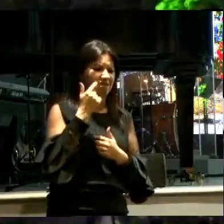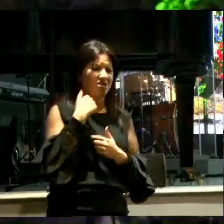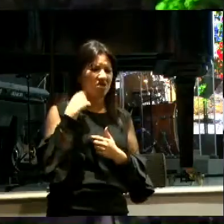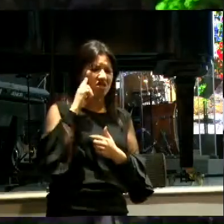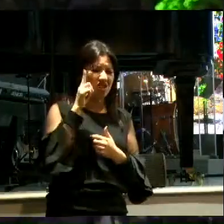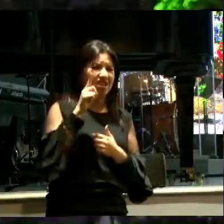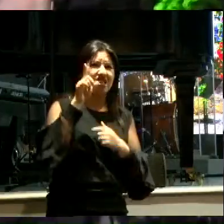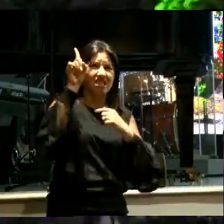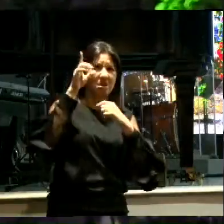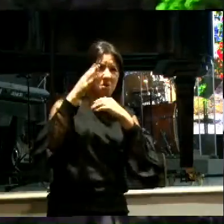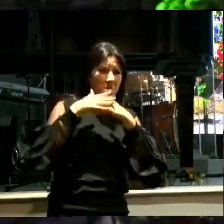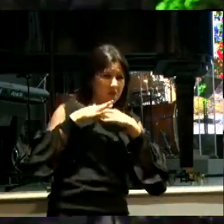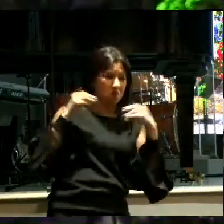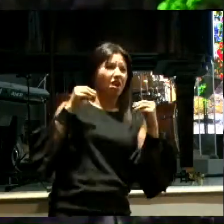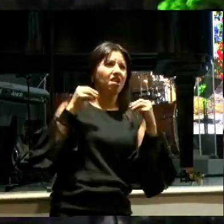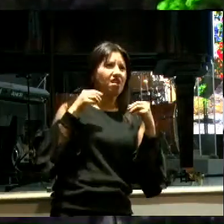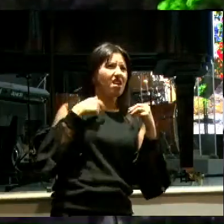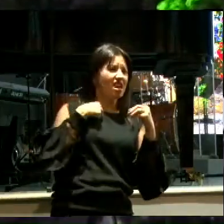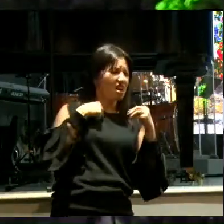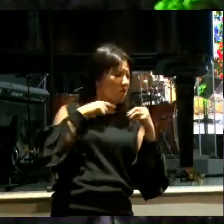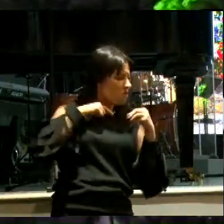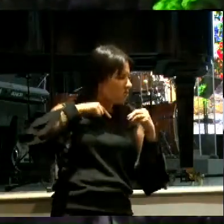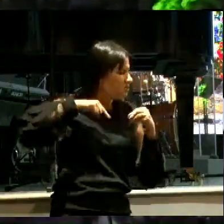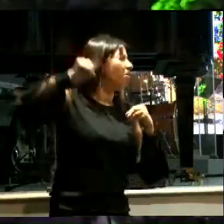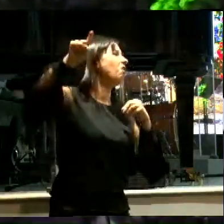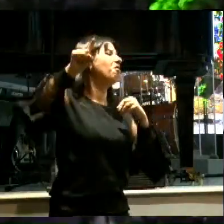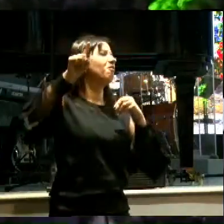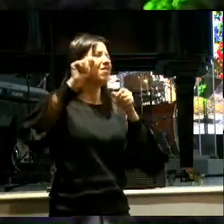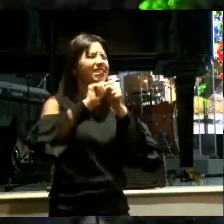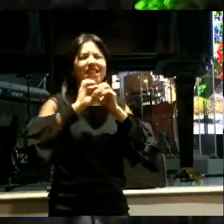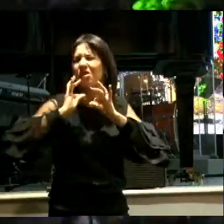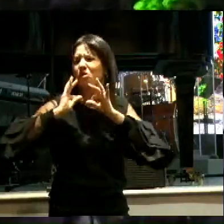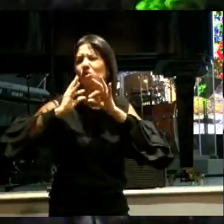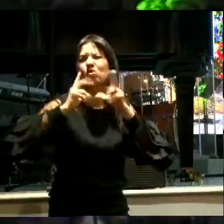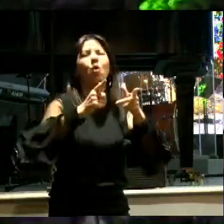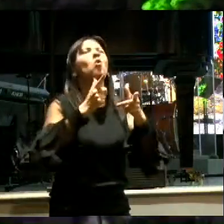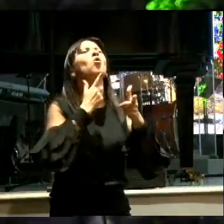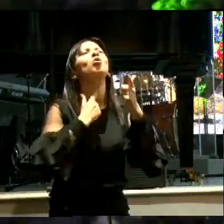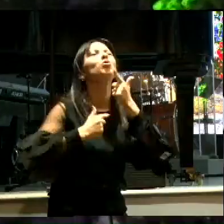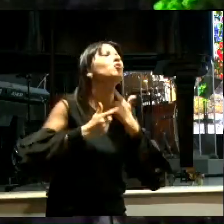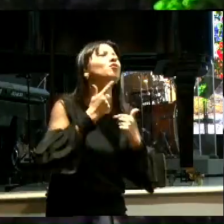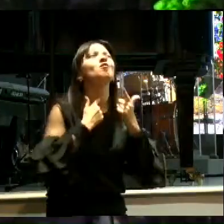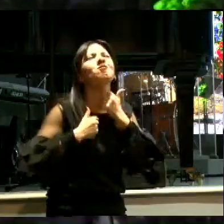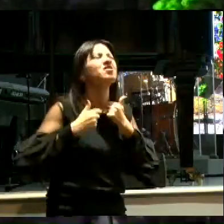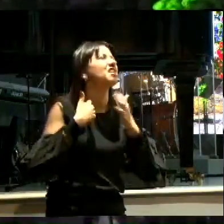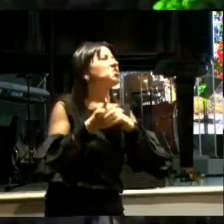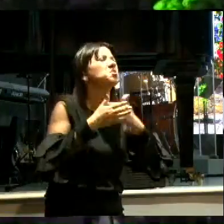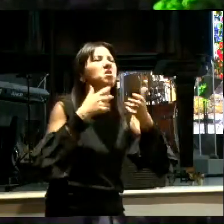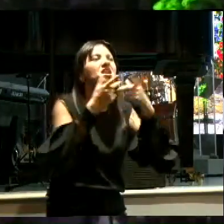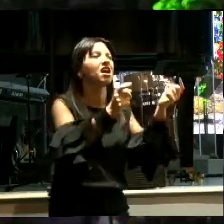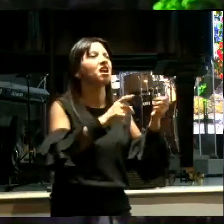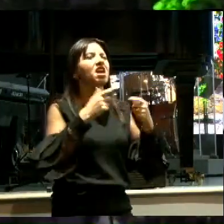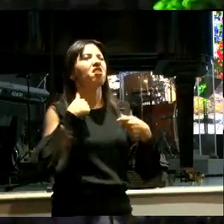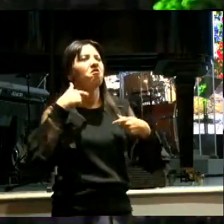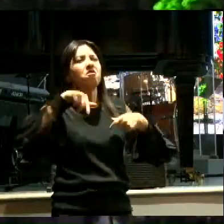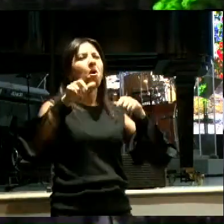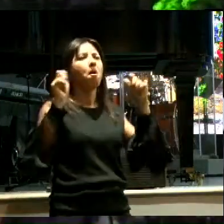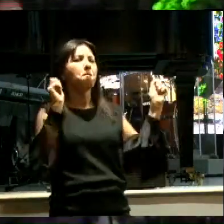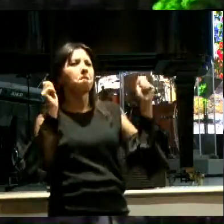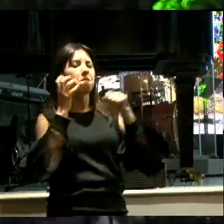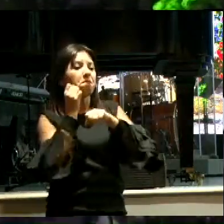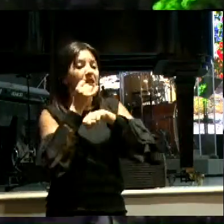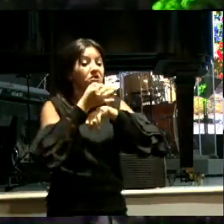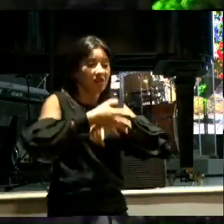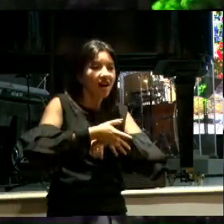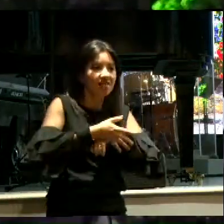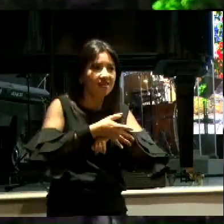da praia, vou num baile porque tenho curiosidade de saber o que tem nesses bailes de madrugada.